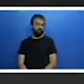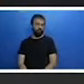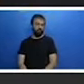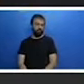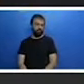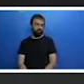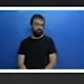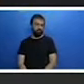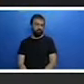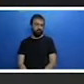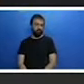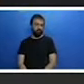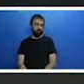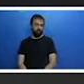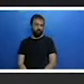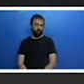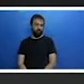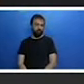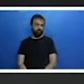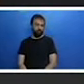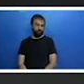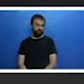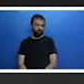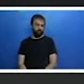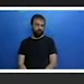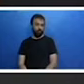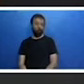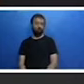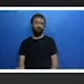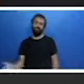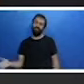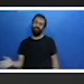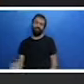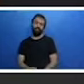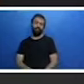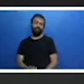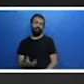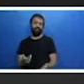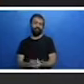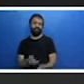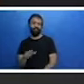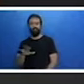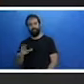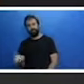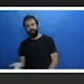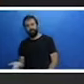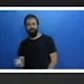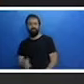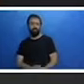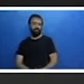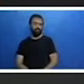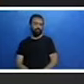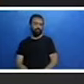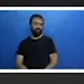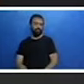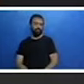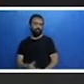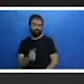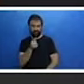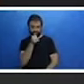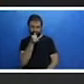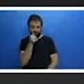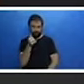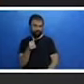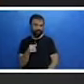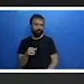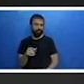equilibrei já tô usando equilíbrio vamos ver se eu consigo não caiu quase né chegou relar no pé mas caiu